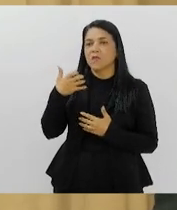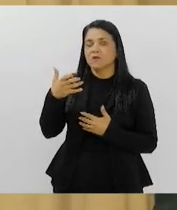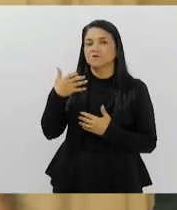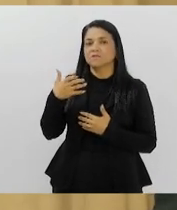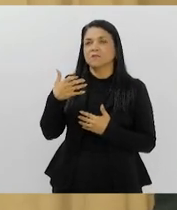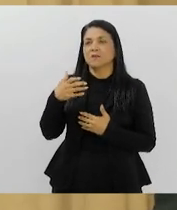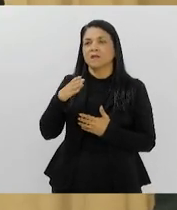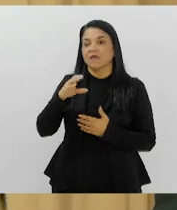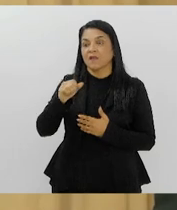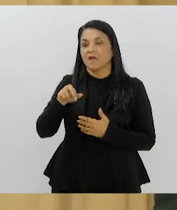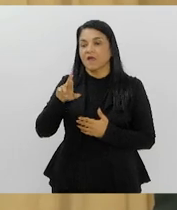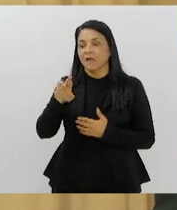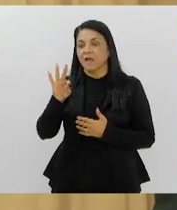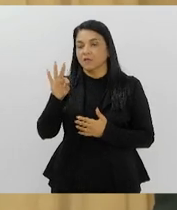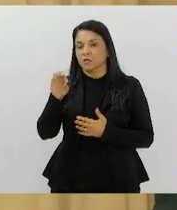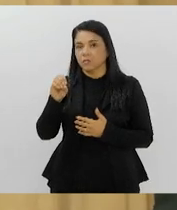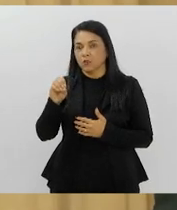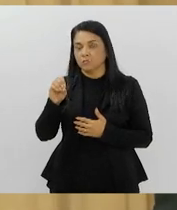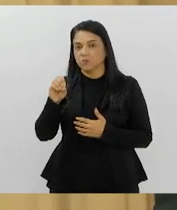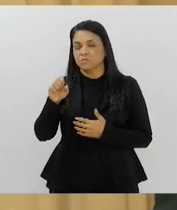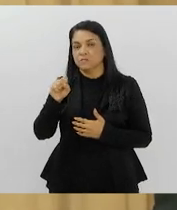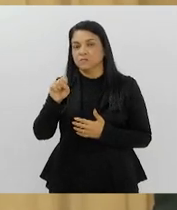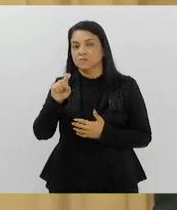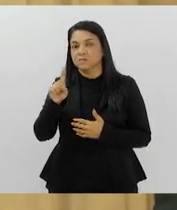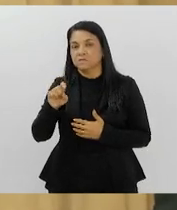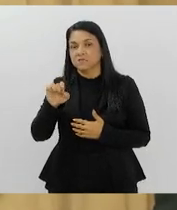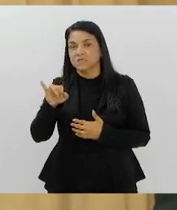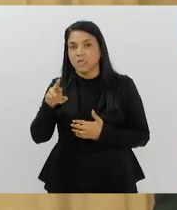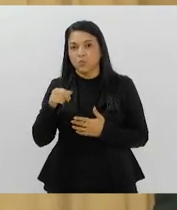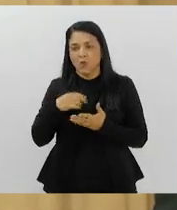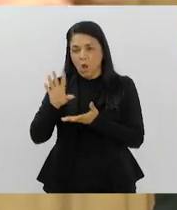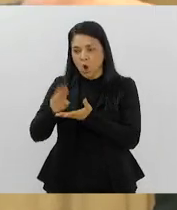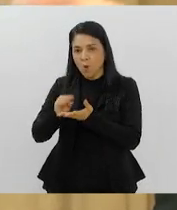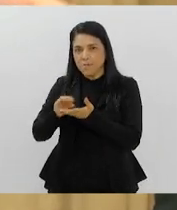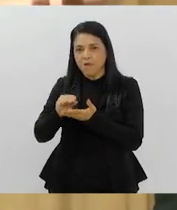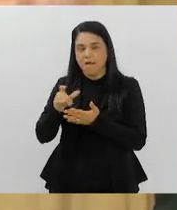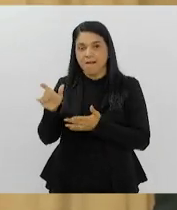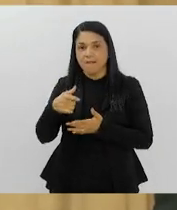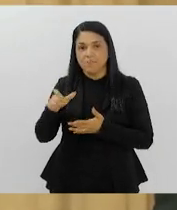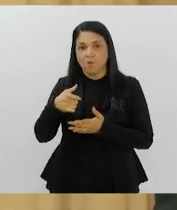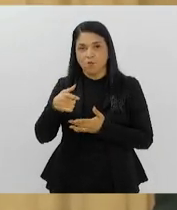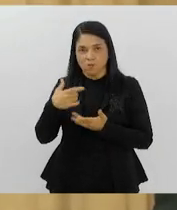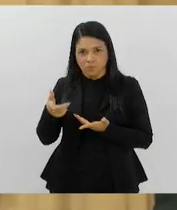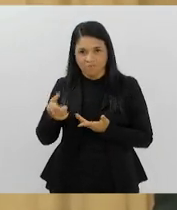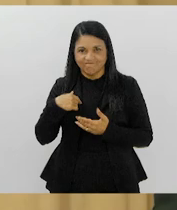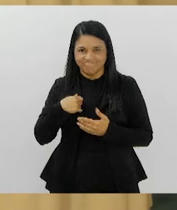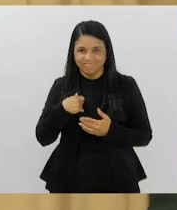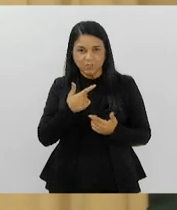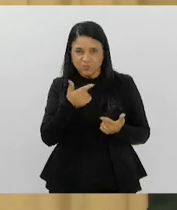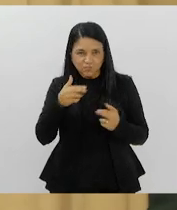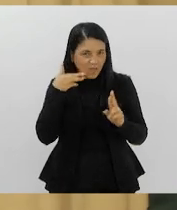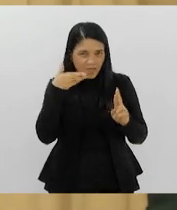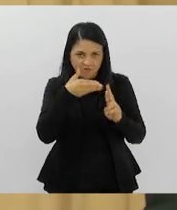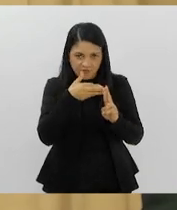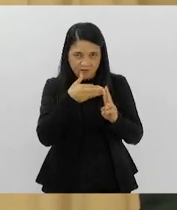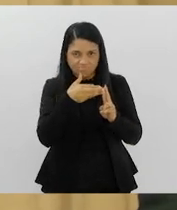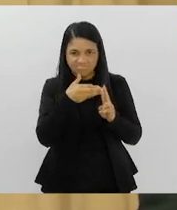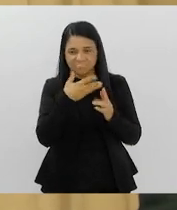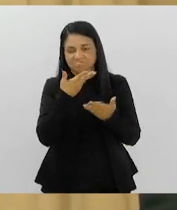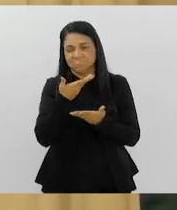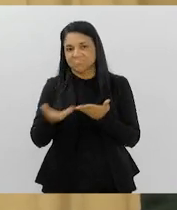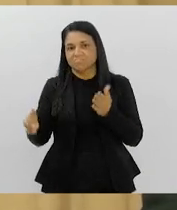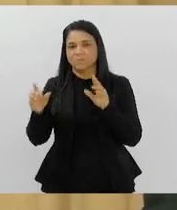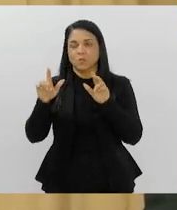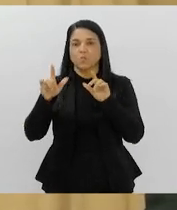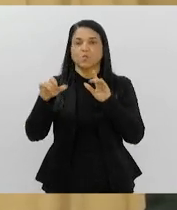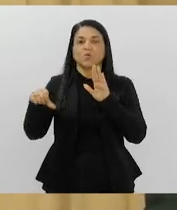de clonagem de cartão de crédito. Né? Sem referencial, se perde. Almirante Lourenço,